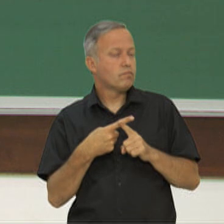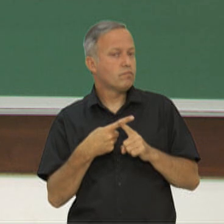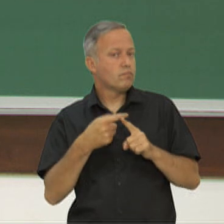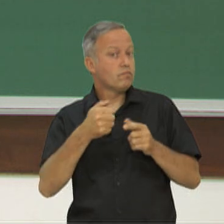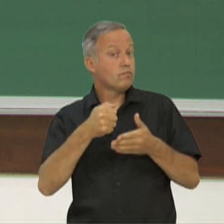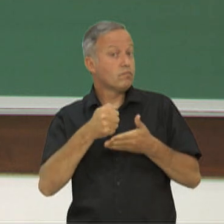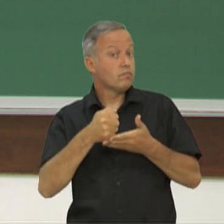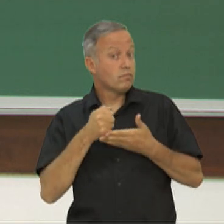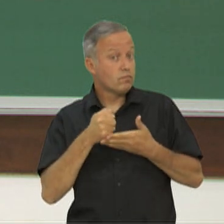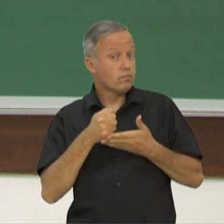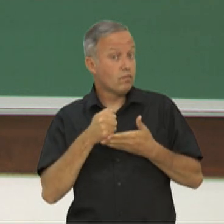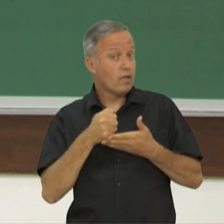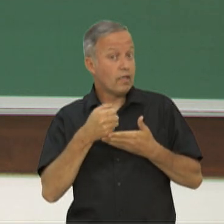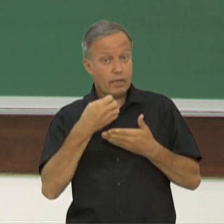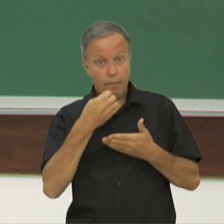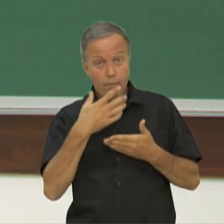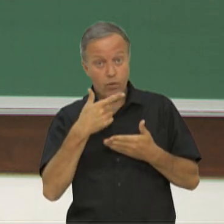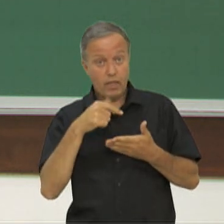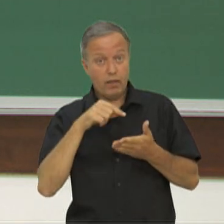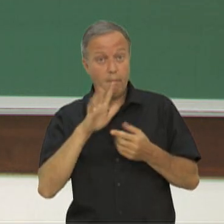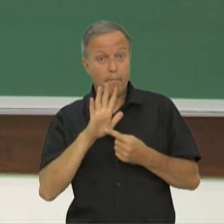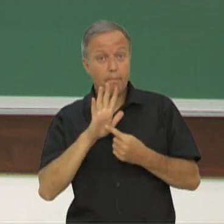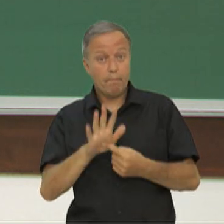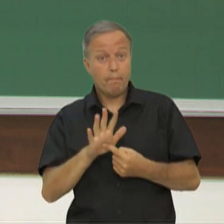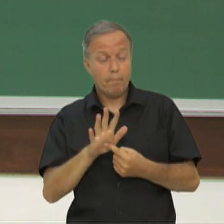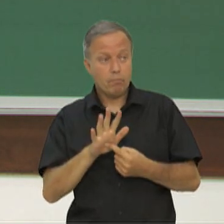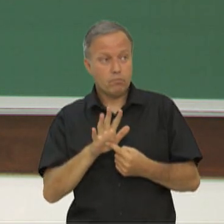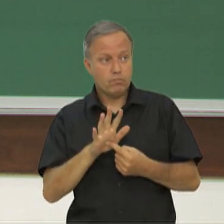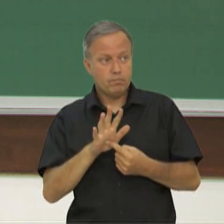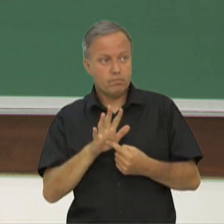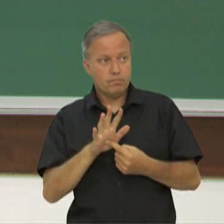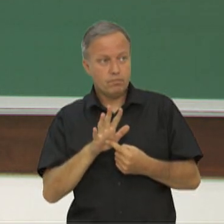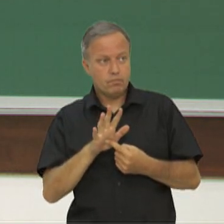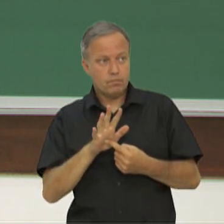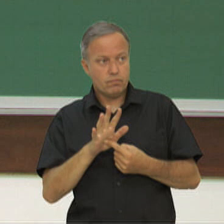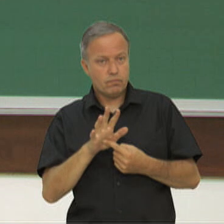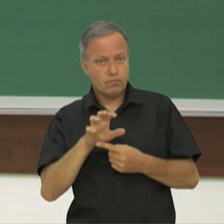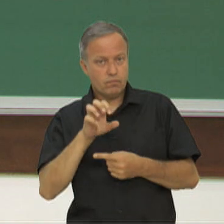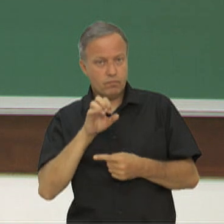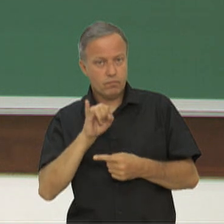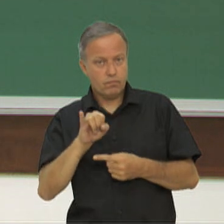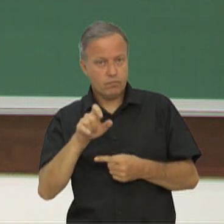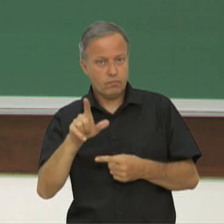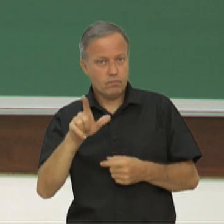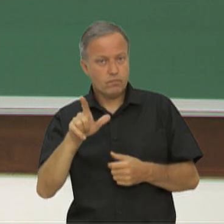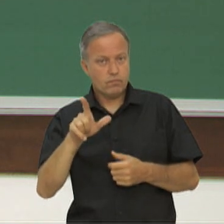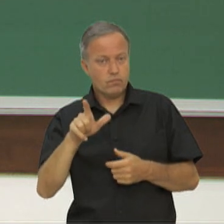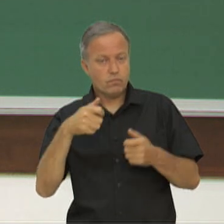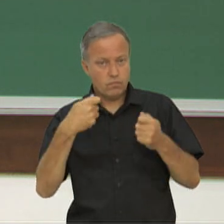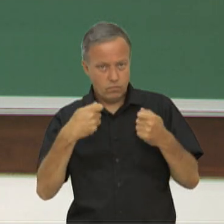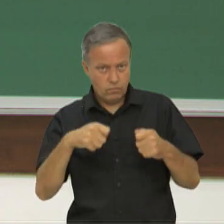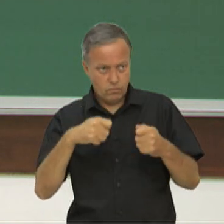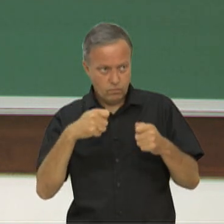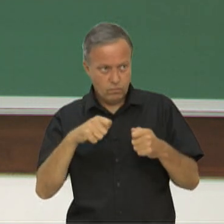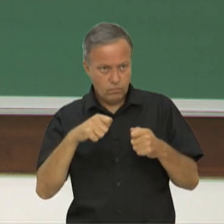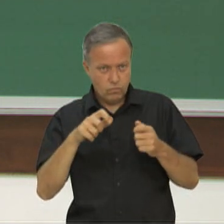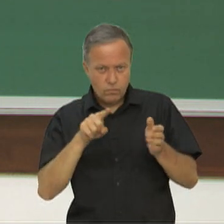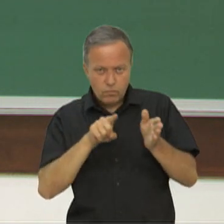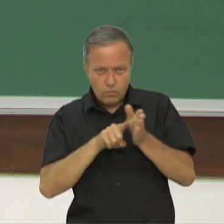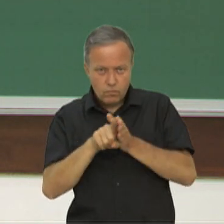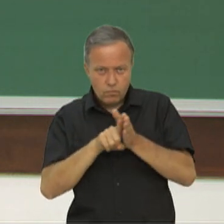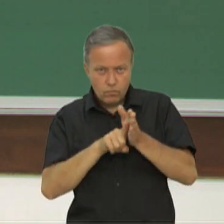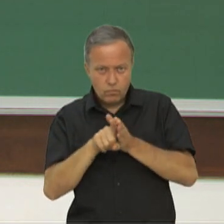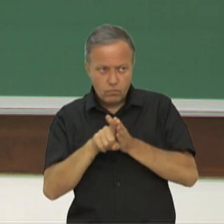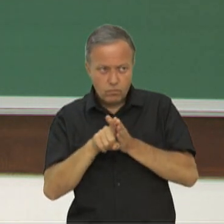aí de benefícios na apresentação. Então, registra aí, se você acha que precisa dar uma